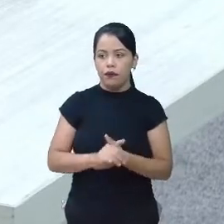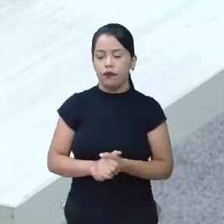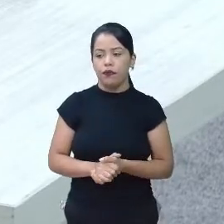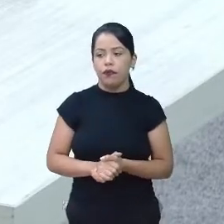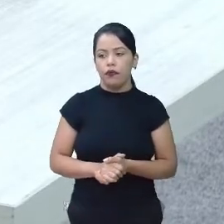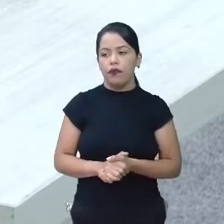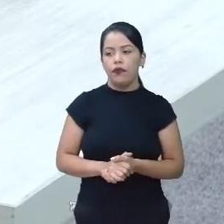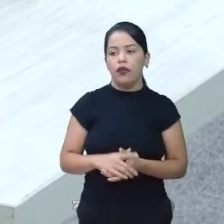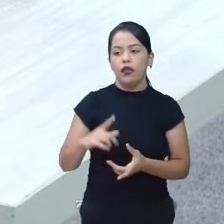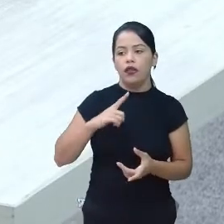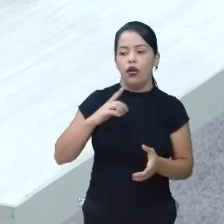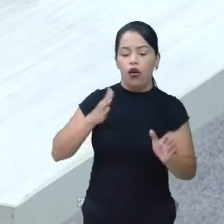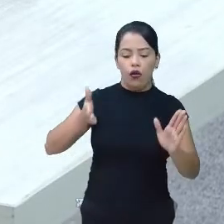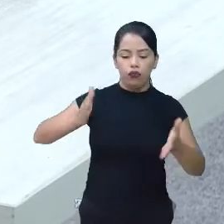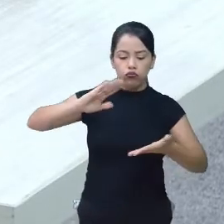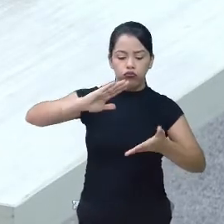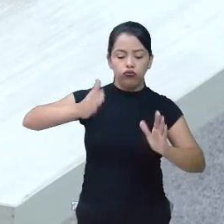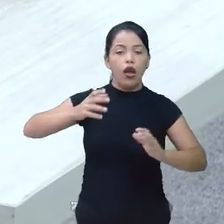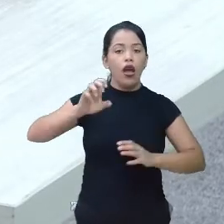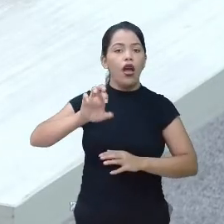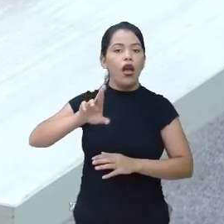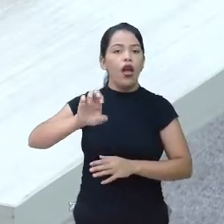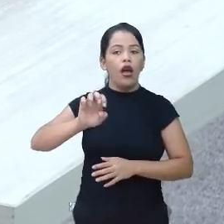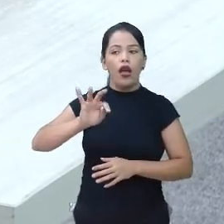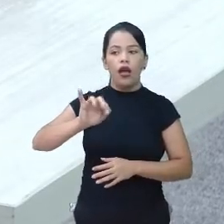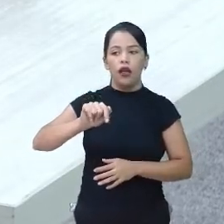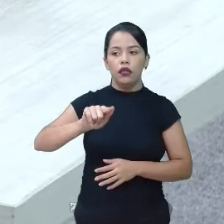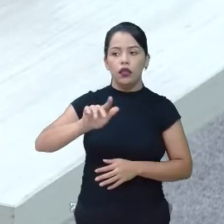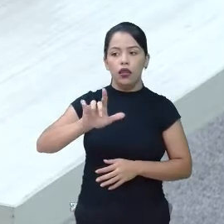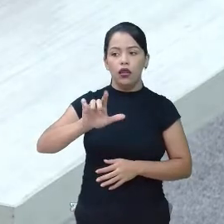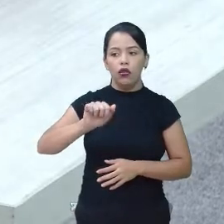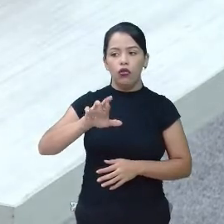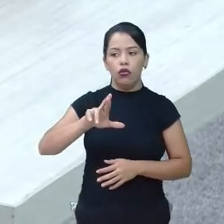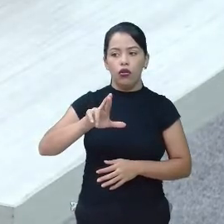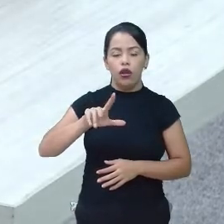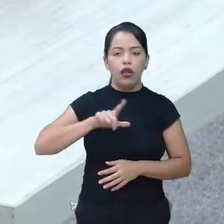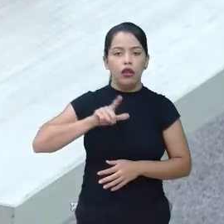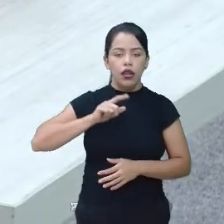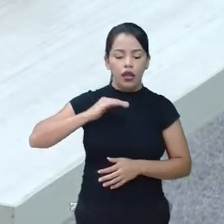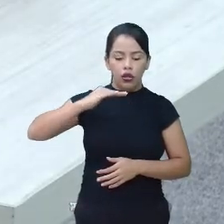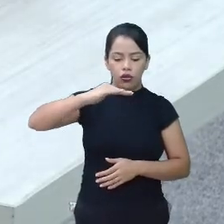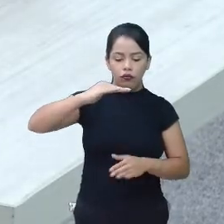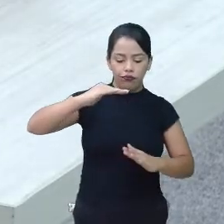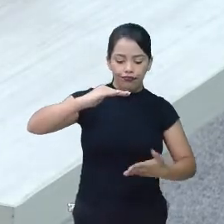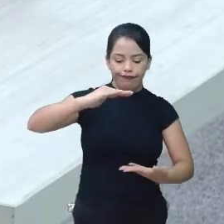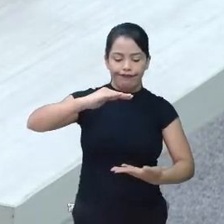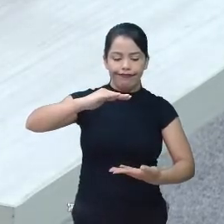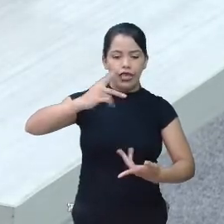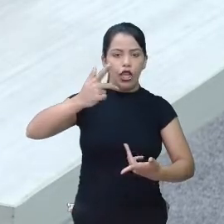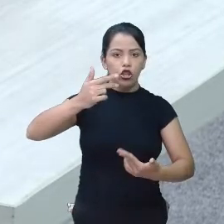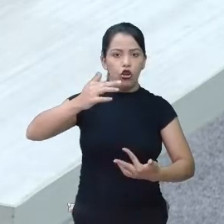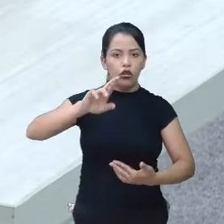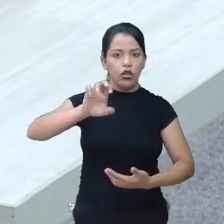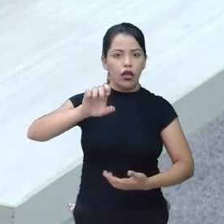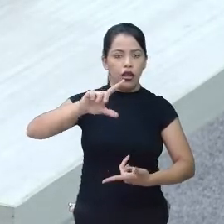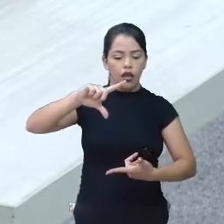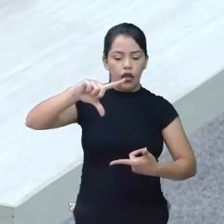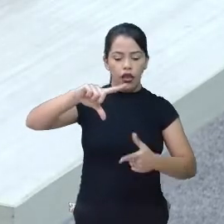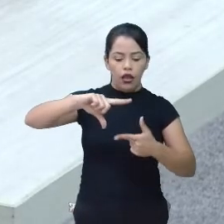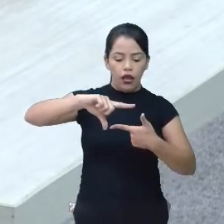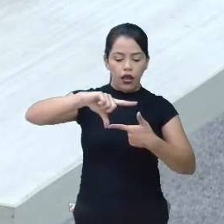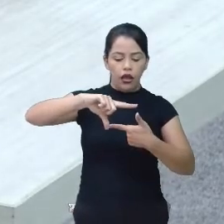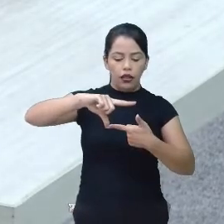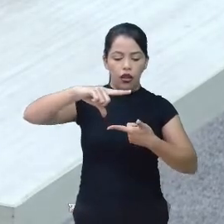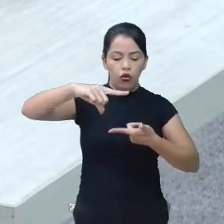bloquinho retangular, e nesse bloco retangular eu tenho, ó, a parte de cima e a parte de baixo, né? São 2 retângulos, estão aqui em cima e